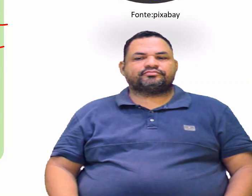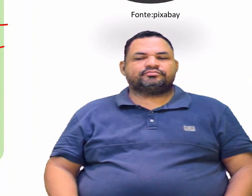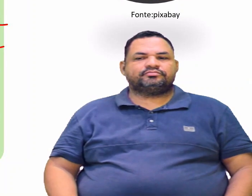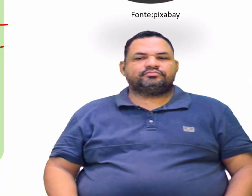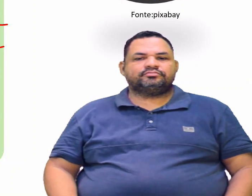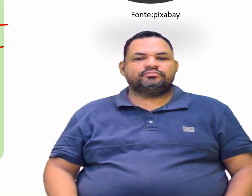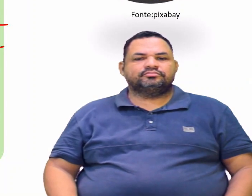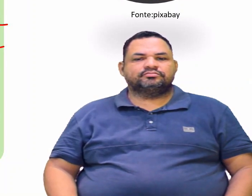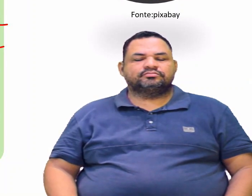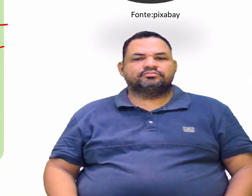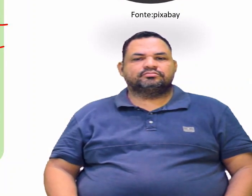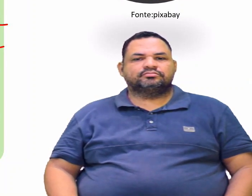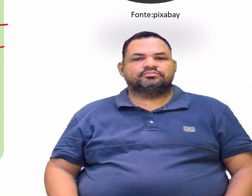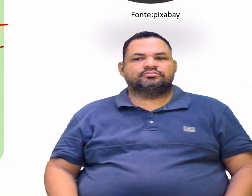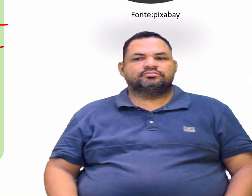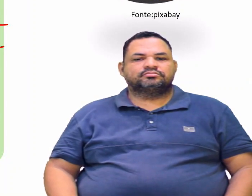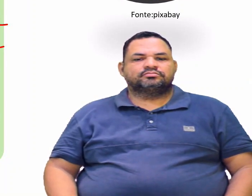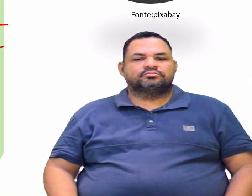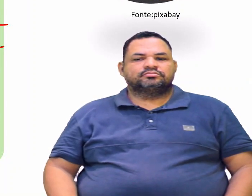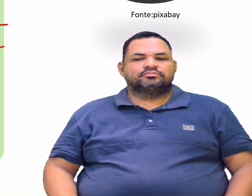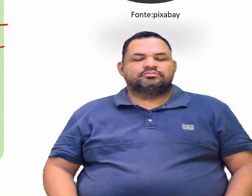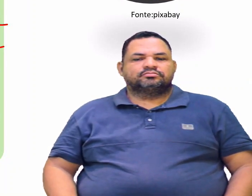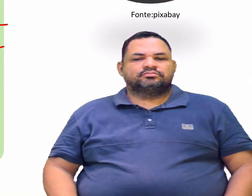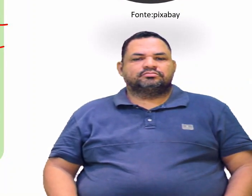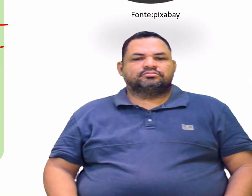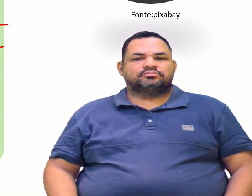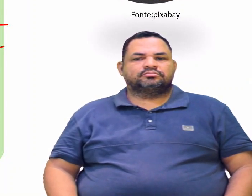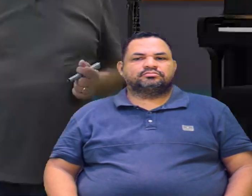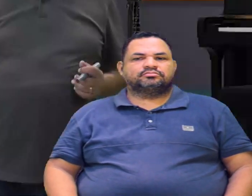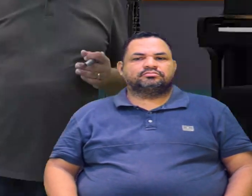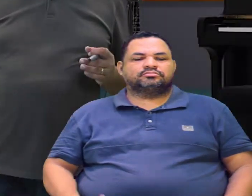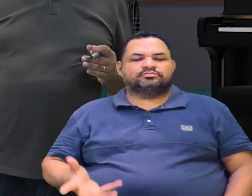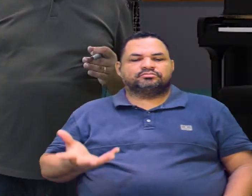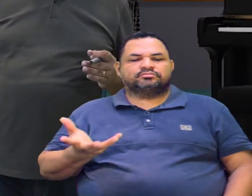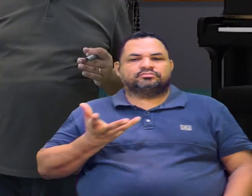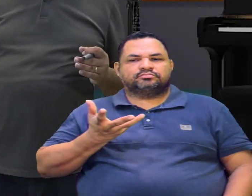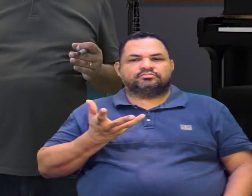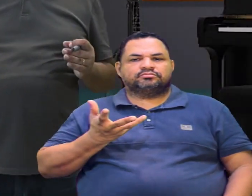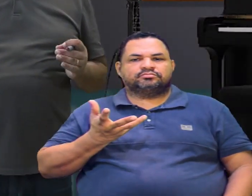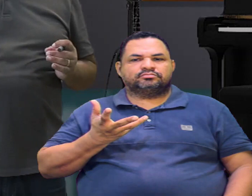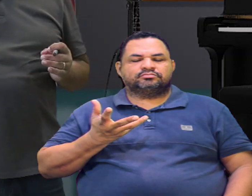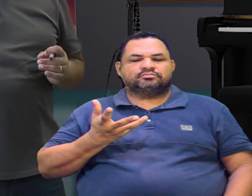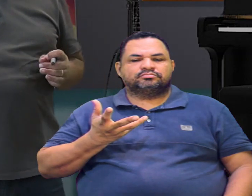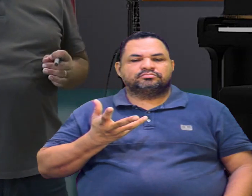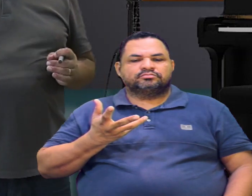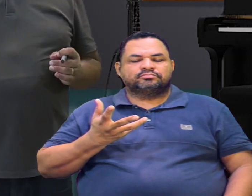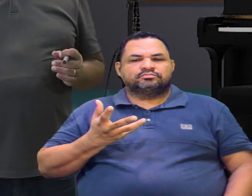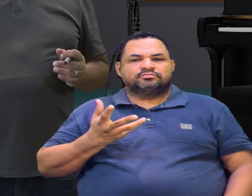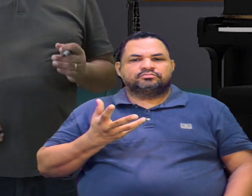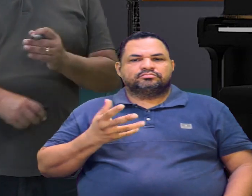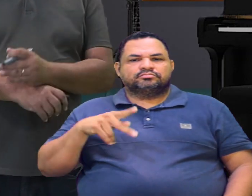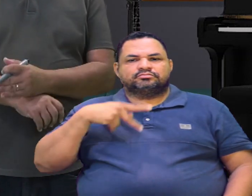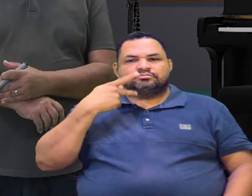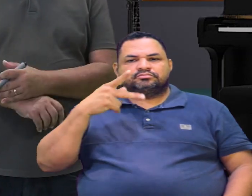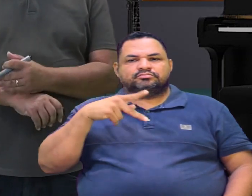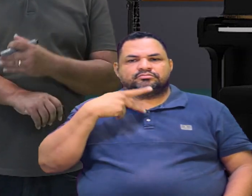Então, gente, aqui comigo um pouco, eu queria falar um pouco sobre essa questão aí, tá?